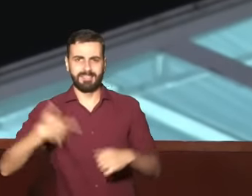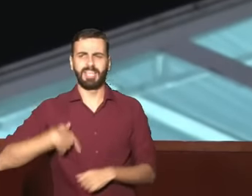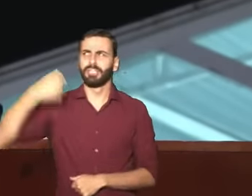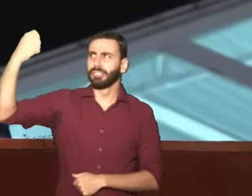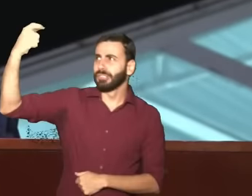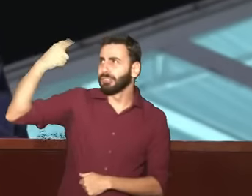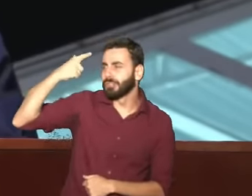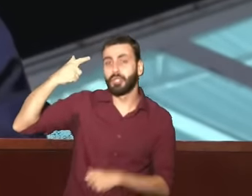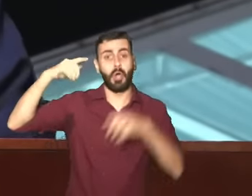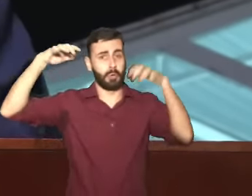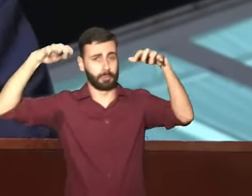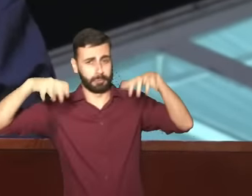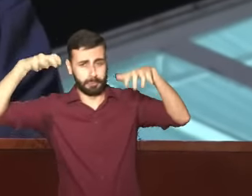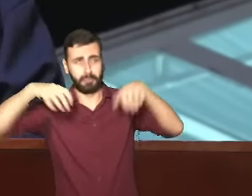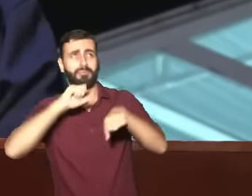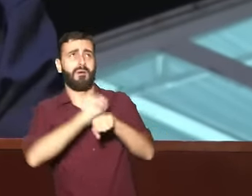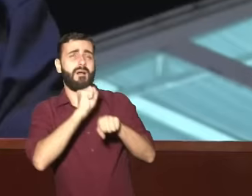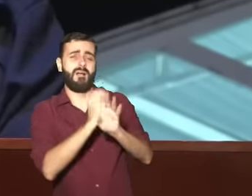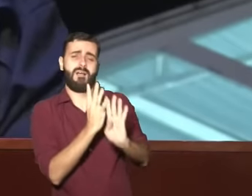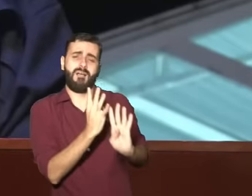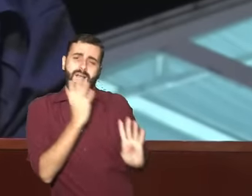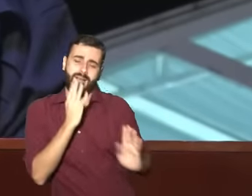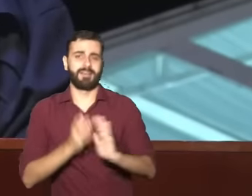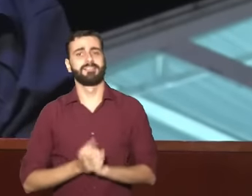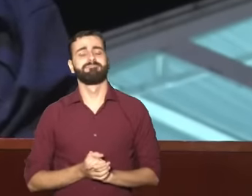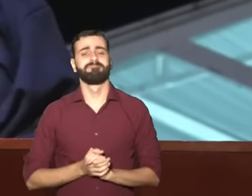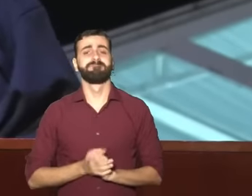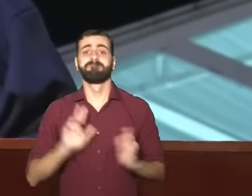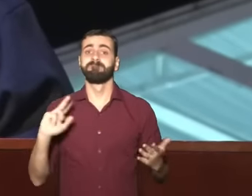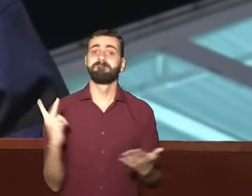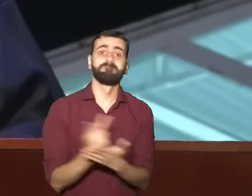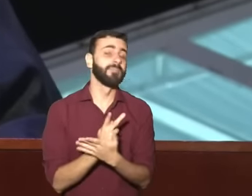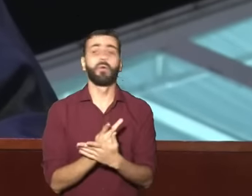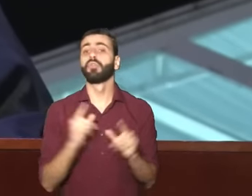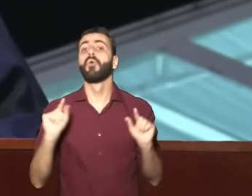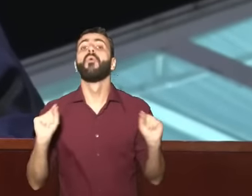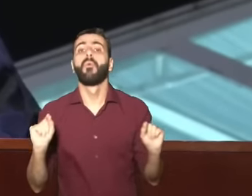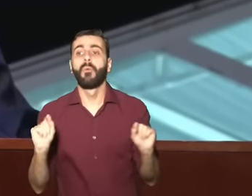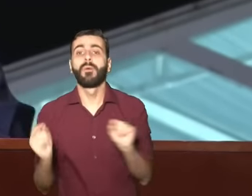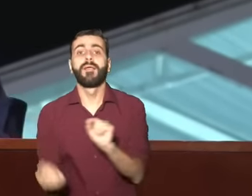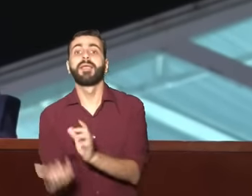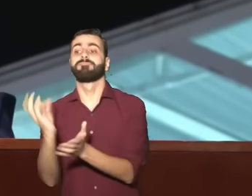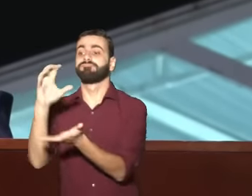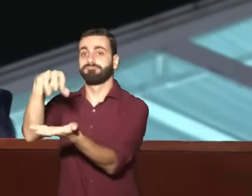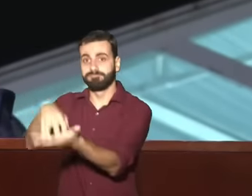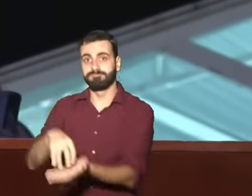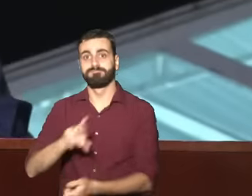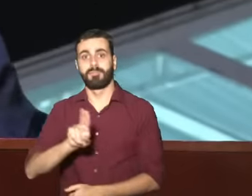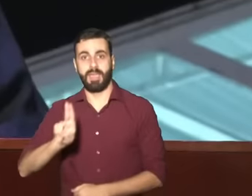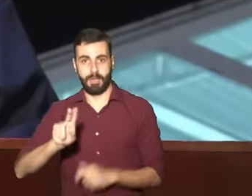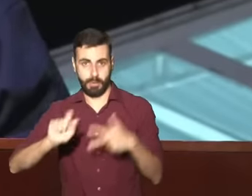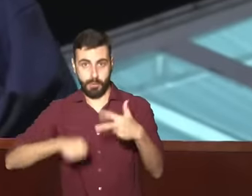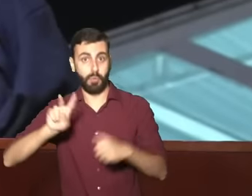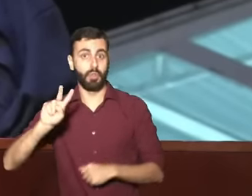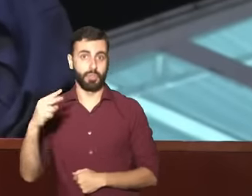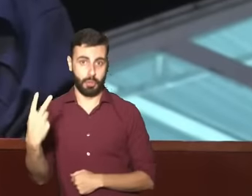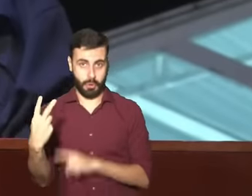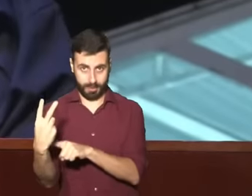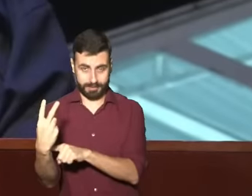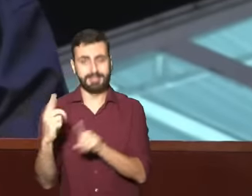sol, quanto a chuva. Vimos com alegria nascer o RU2 e com